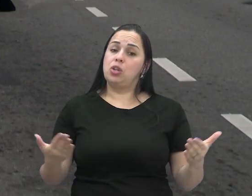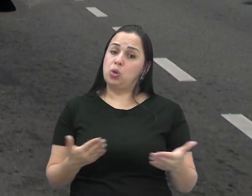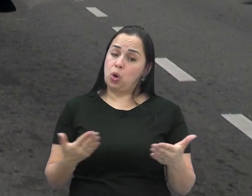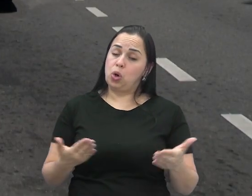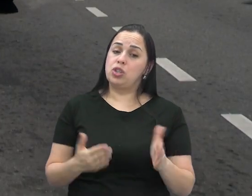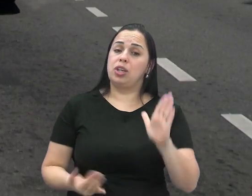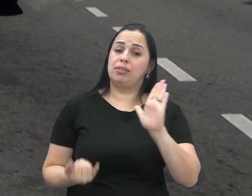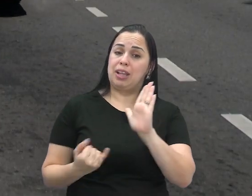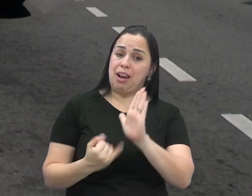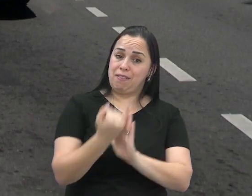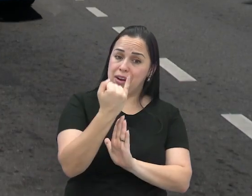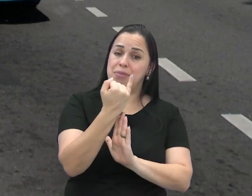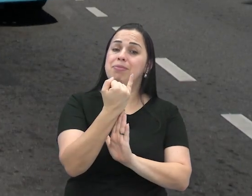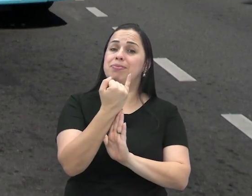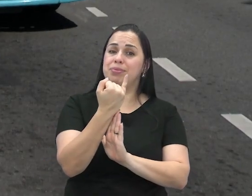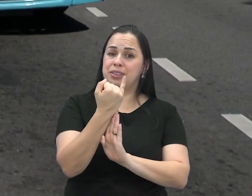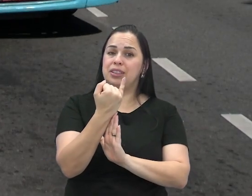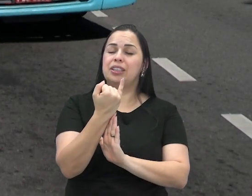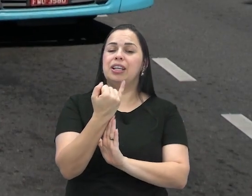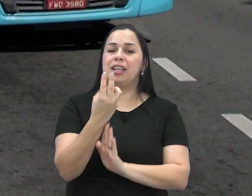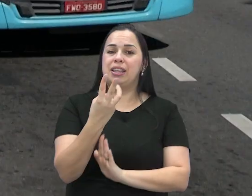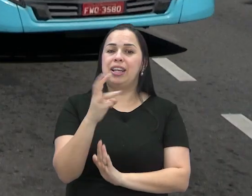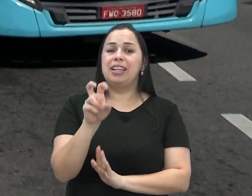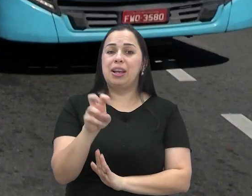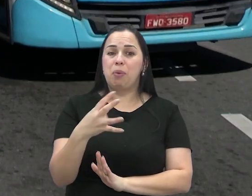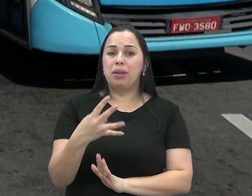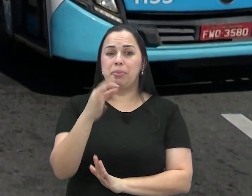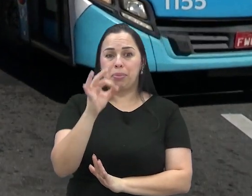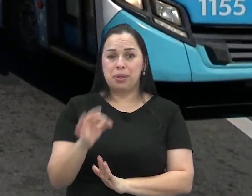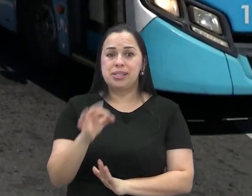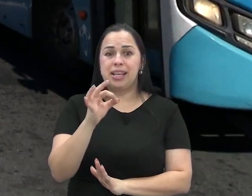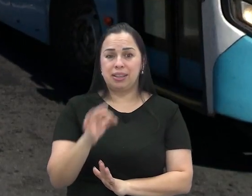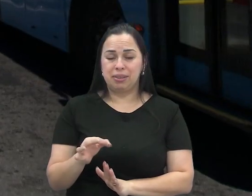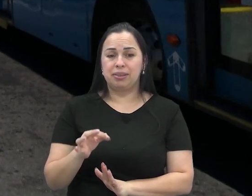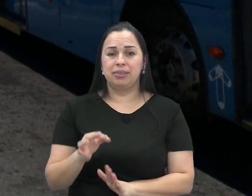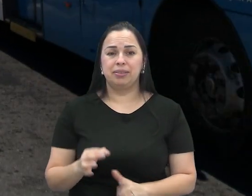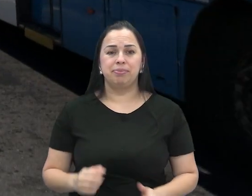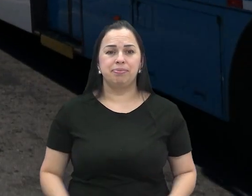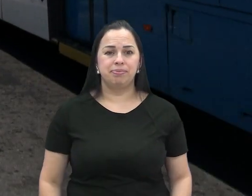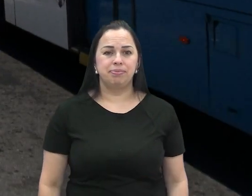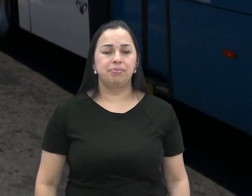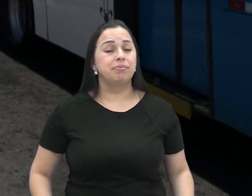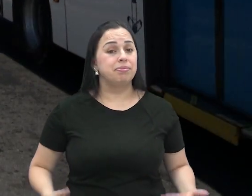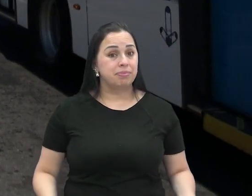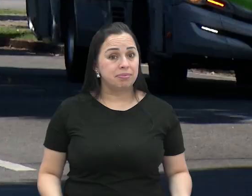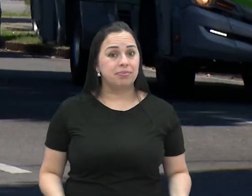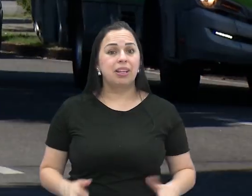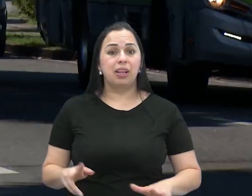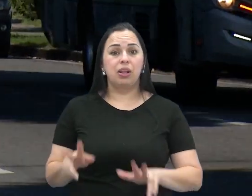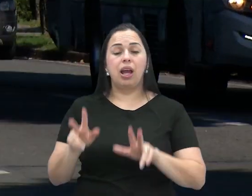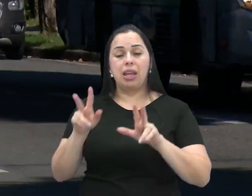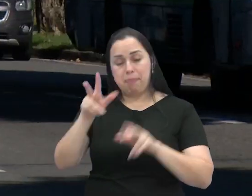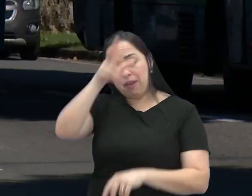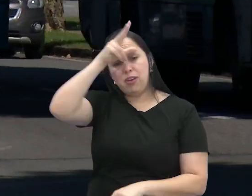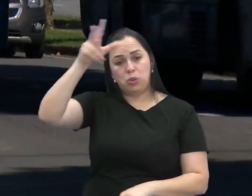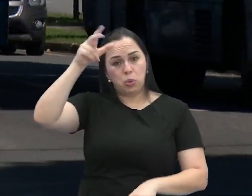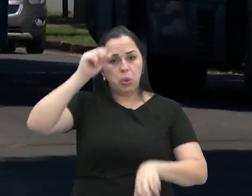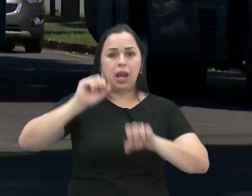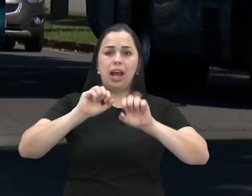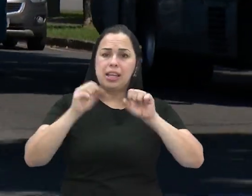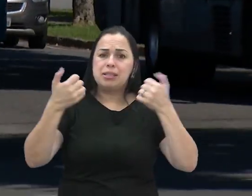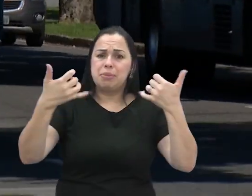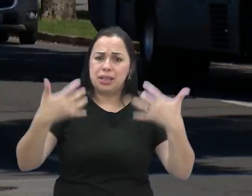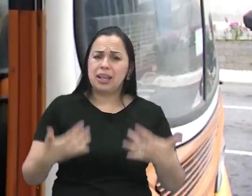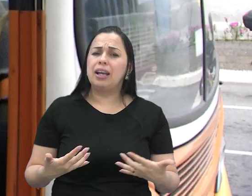menor do que a inflação acumulada desde então, que foi de 34%, segundo o IPCA. Ainda segundo a